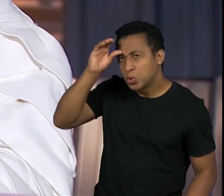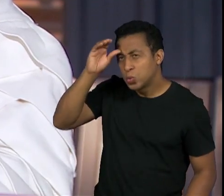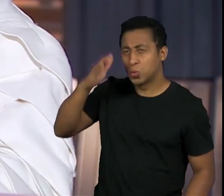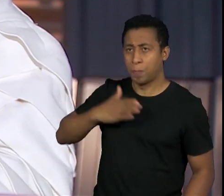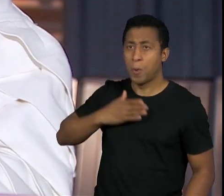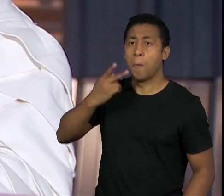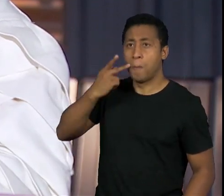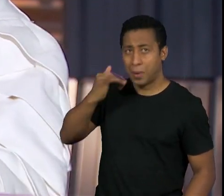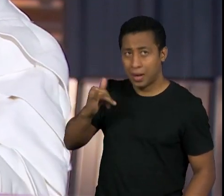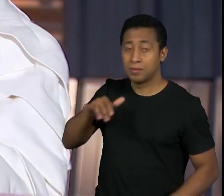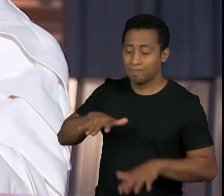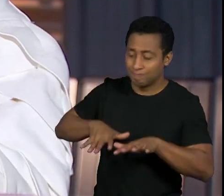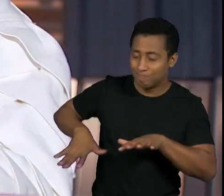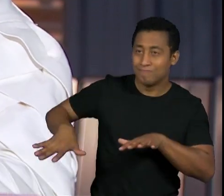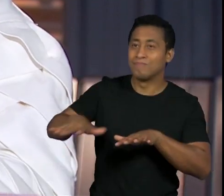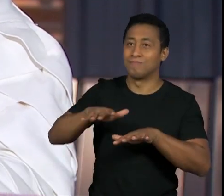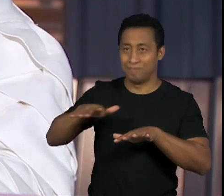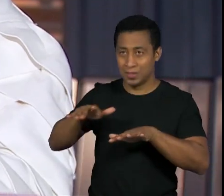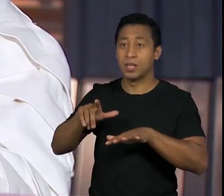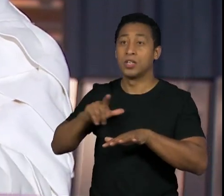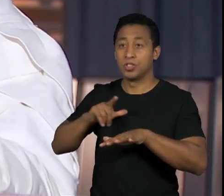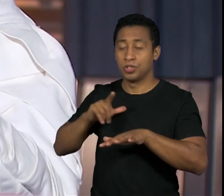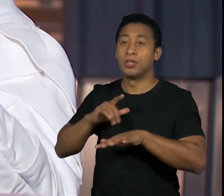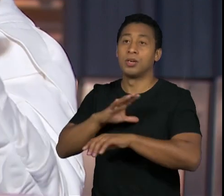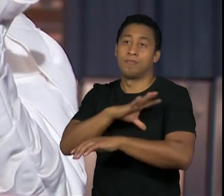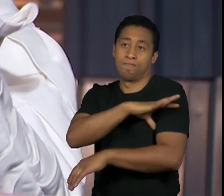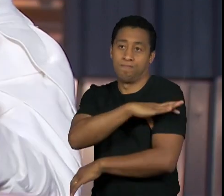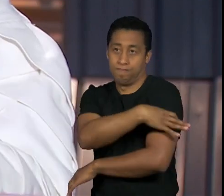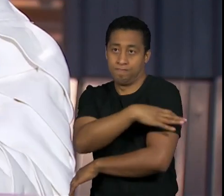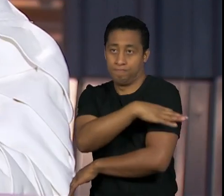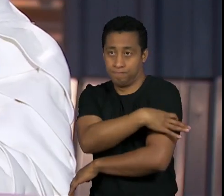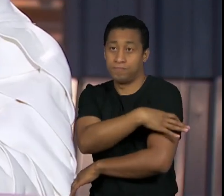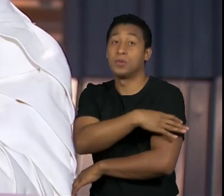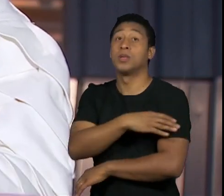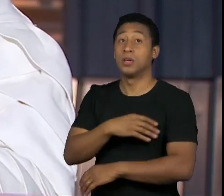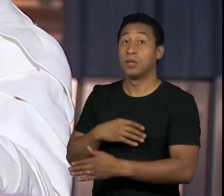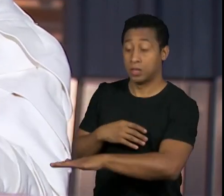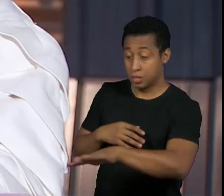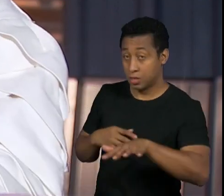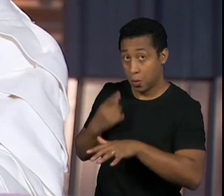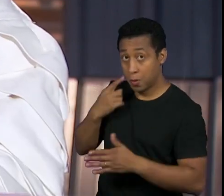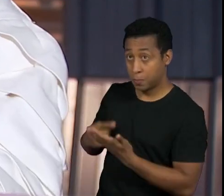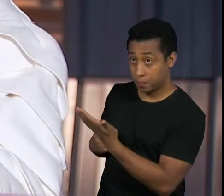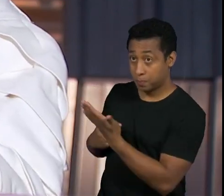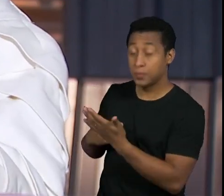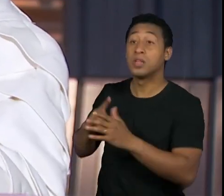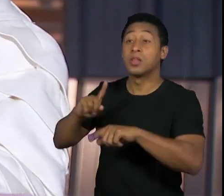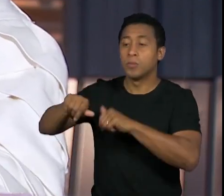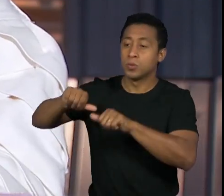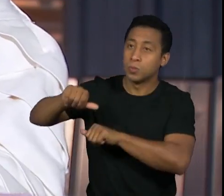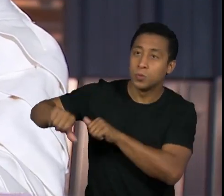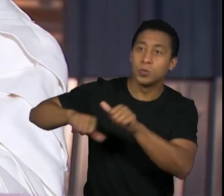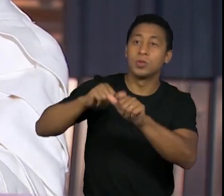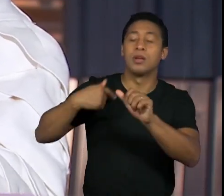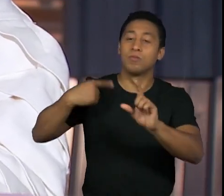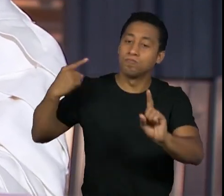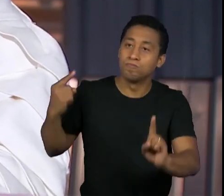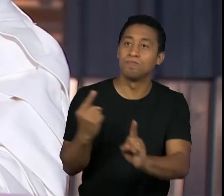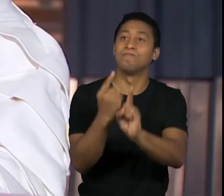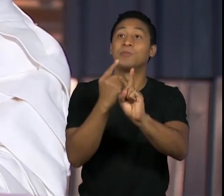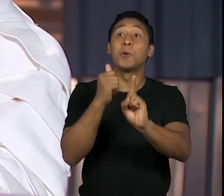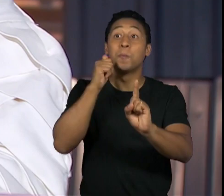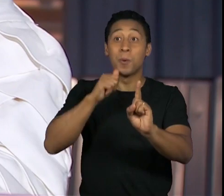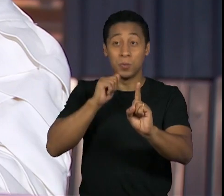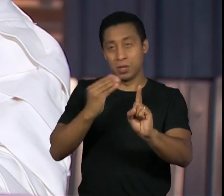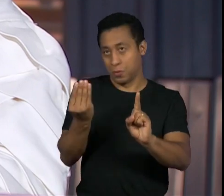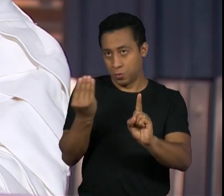muito próxima a Santo Amaro, né, que a gente frequentava na infância. Essa memória some. E em Salvador, no encontro com uma mulher que eu estava